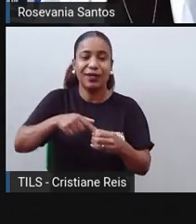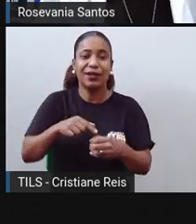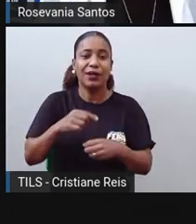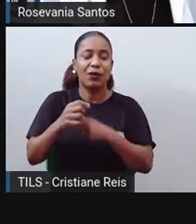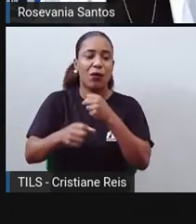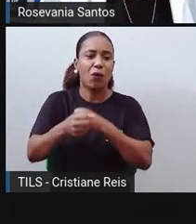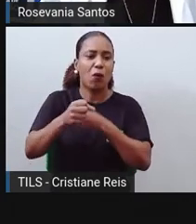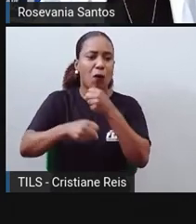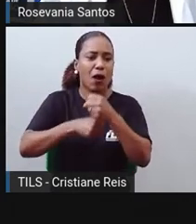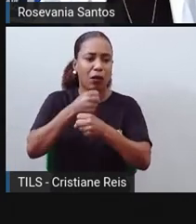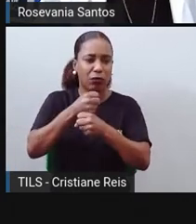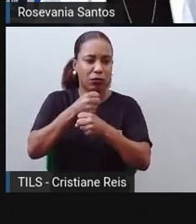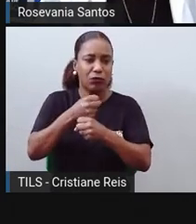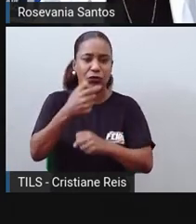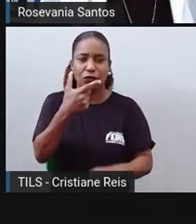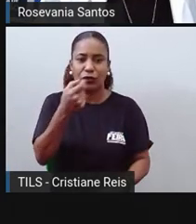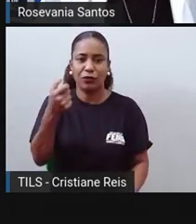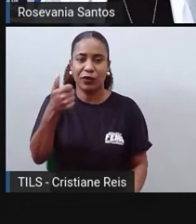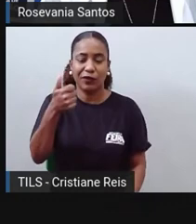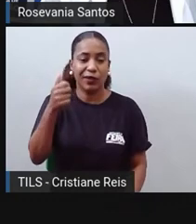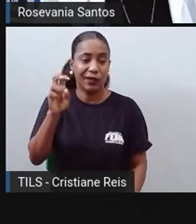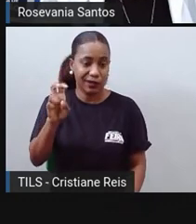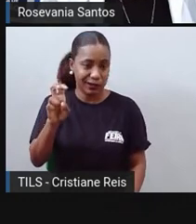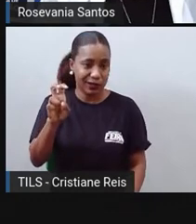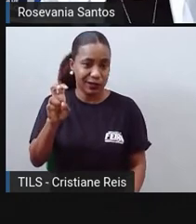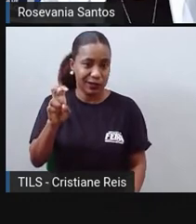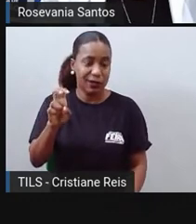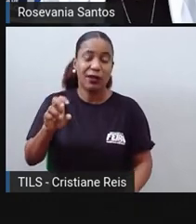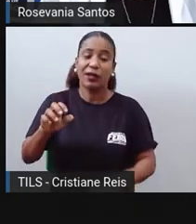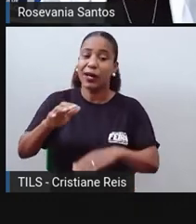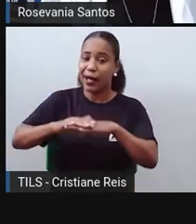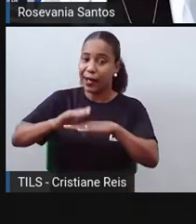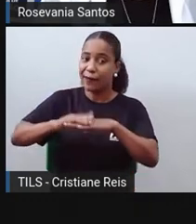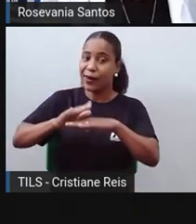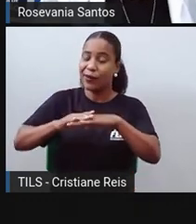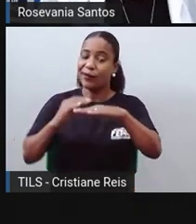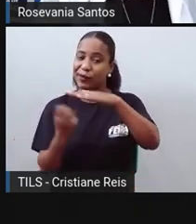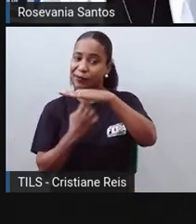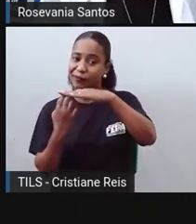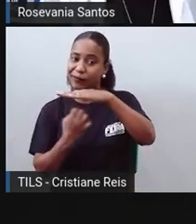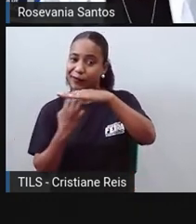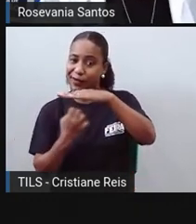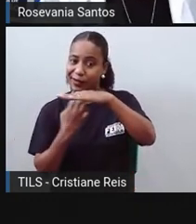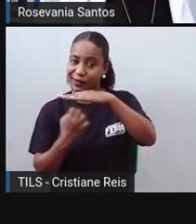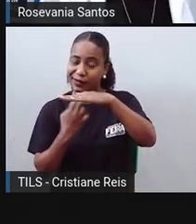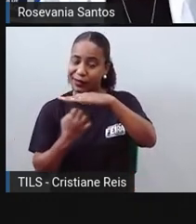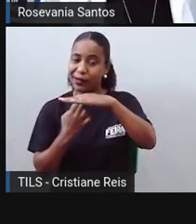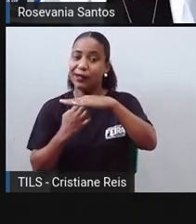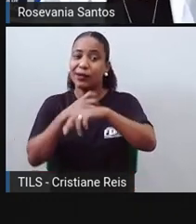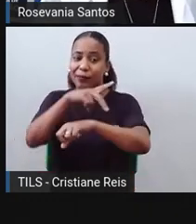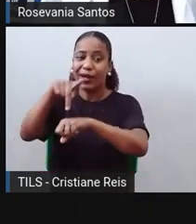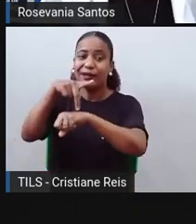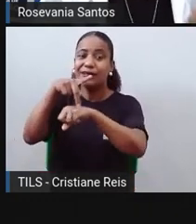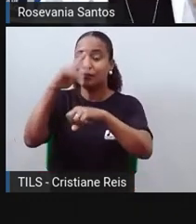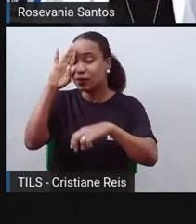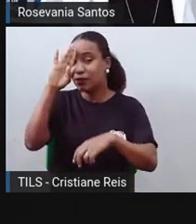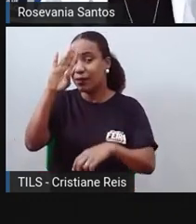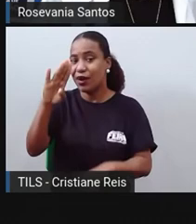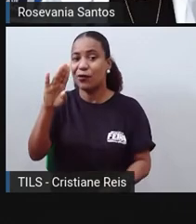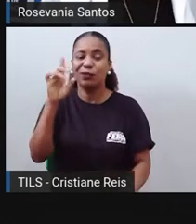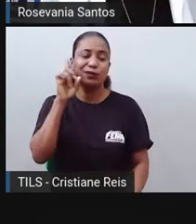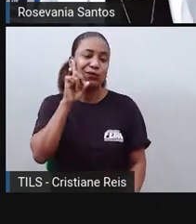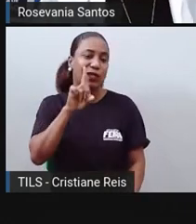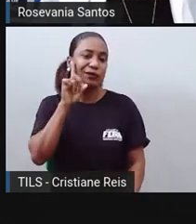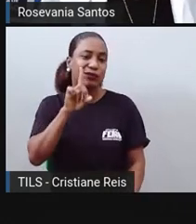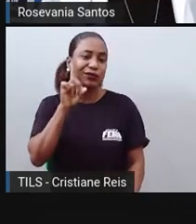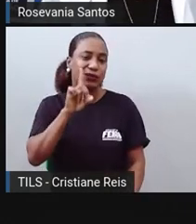número, a gente está falando de produtor, o maior produtor são os Estados Unidos, mas... Por que isso? Porque eles são